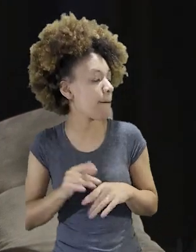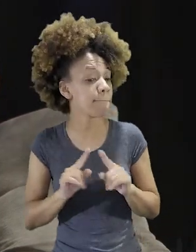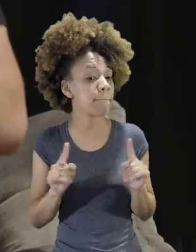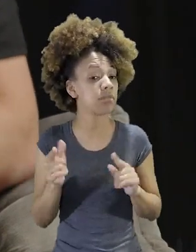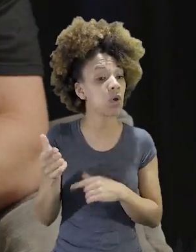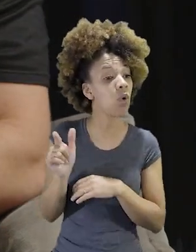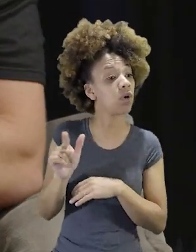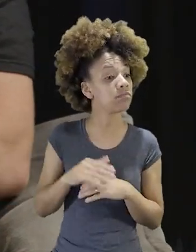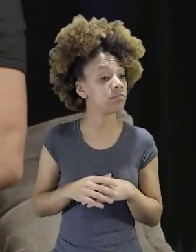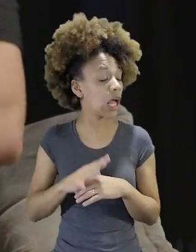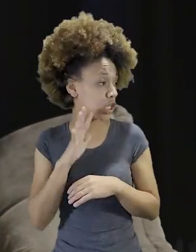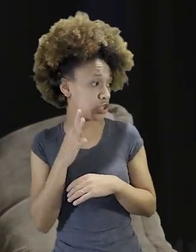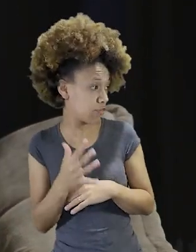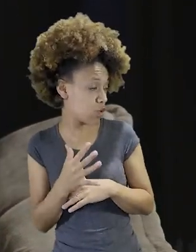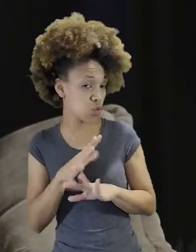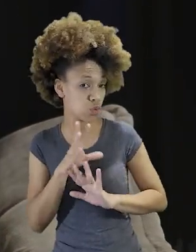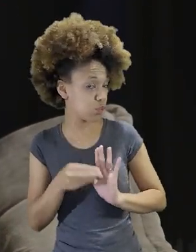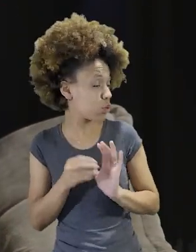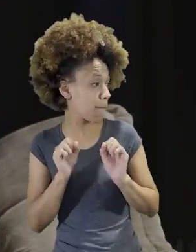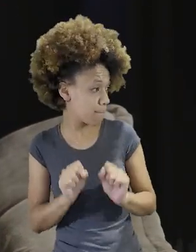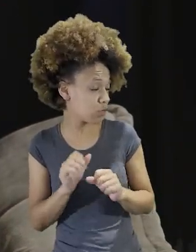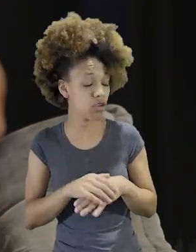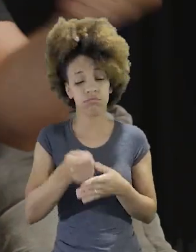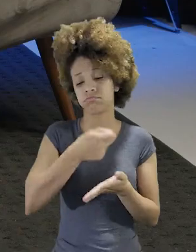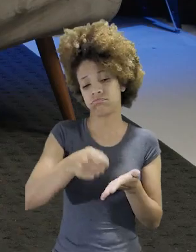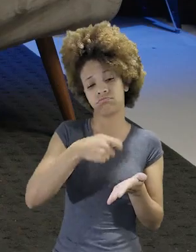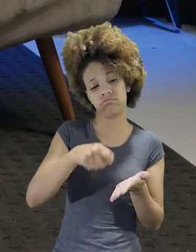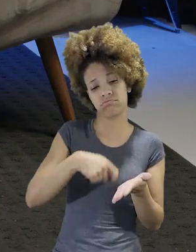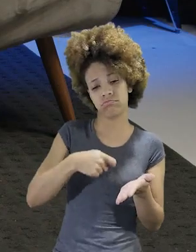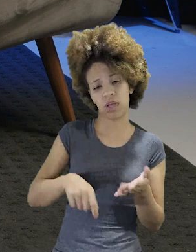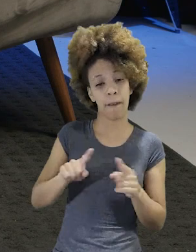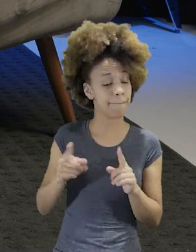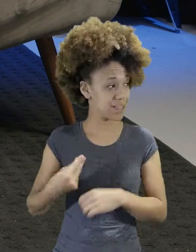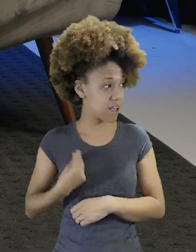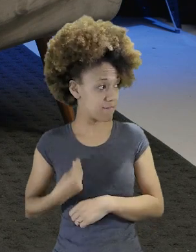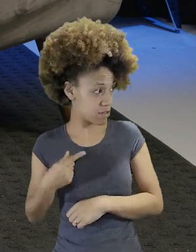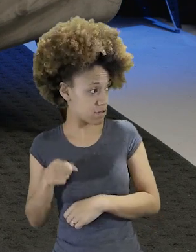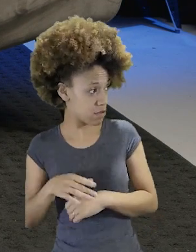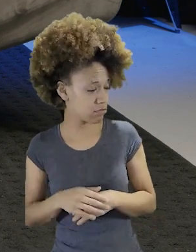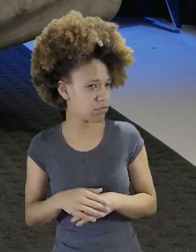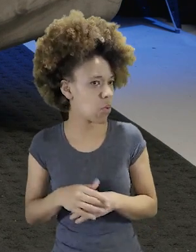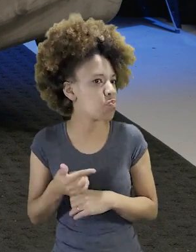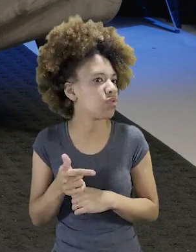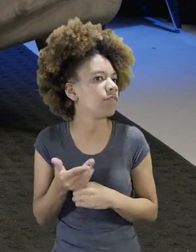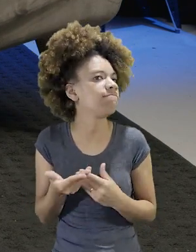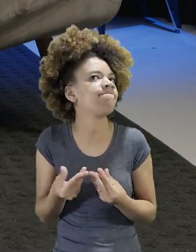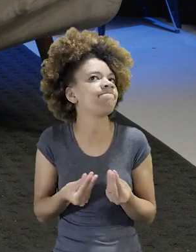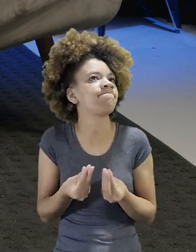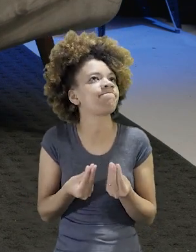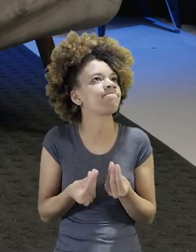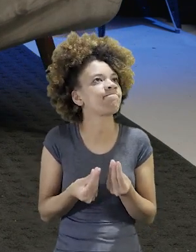tem a filosofia dele e tal outra coisa mano é um cara que resolveu que todo mundo pode abrir um caderno e escrever uns negócios só que a vida desse cara